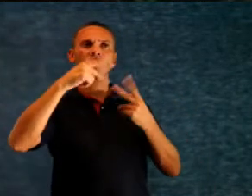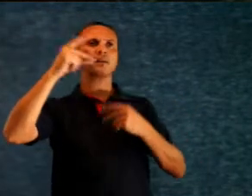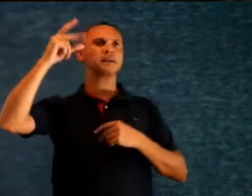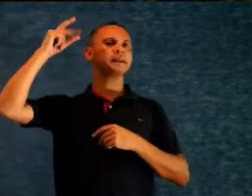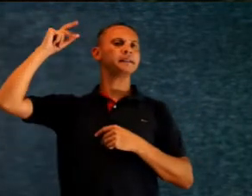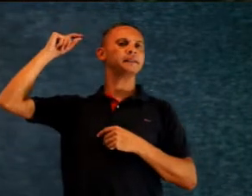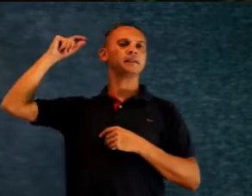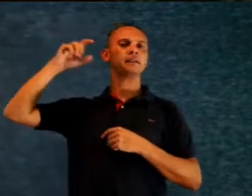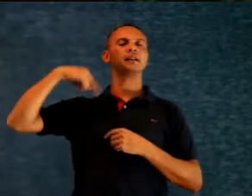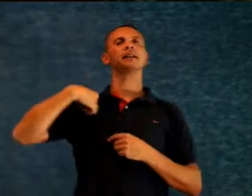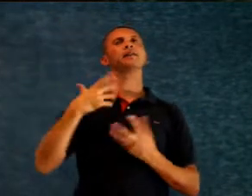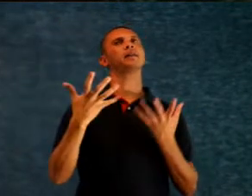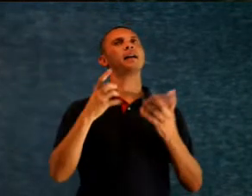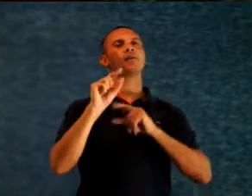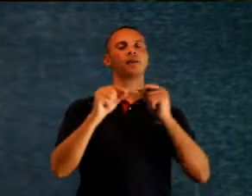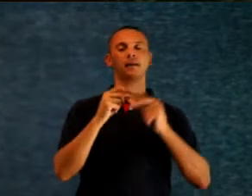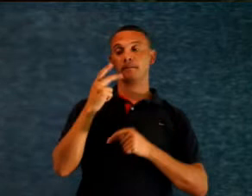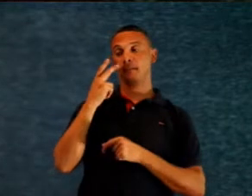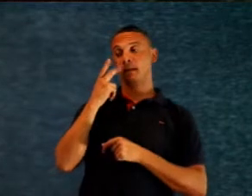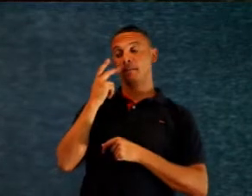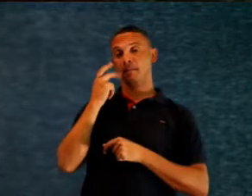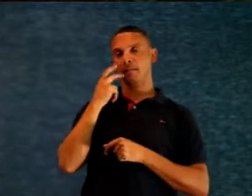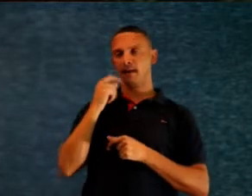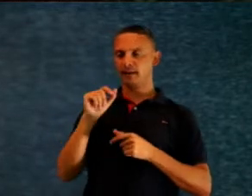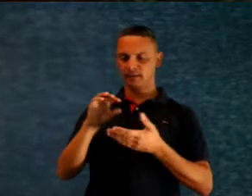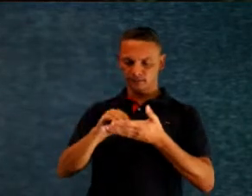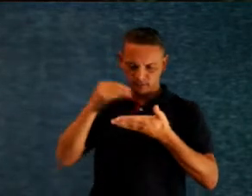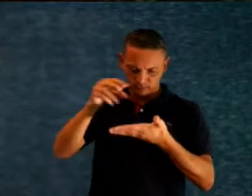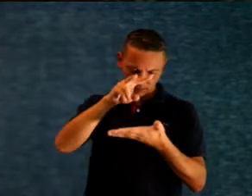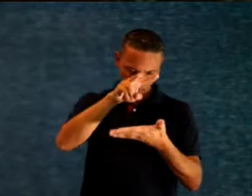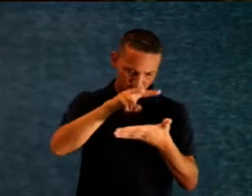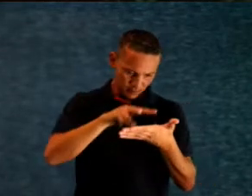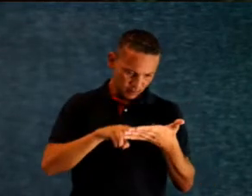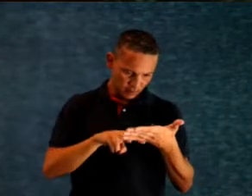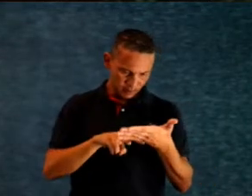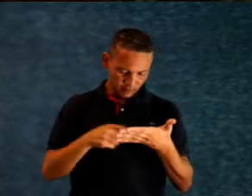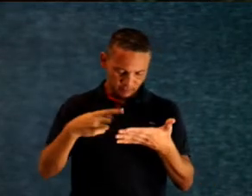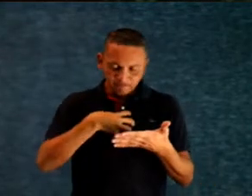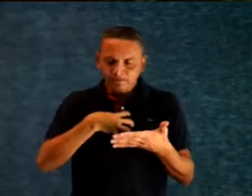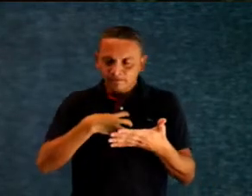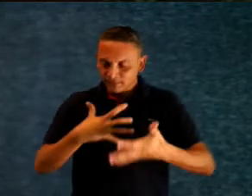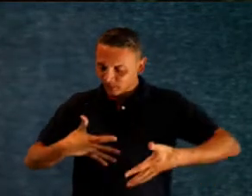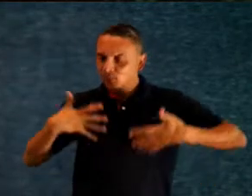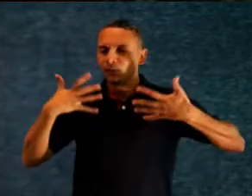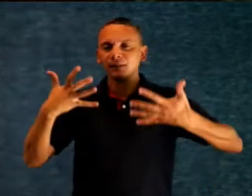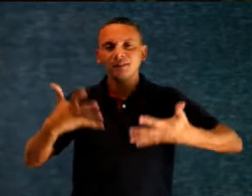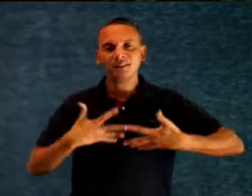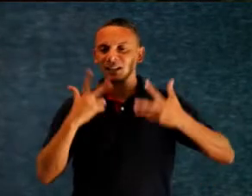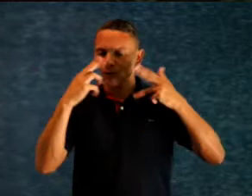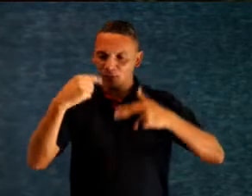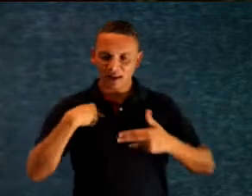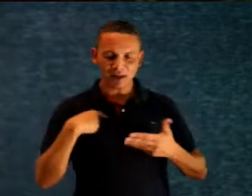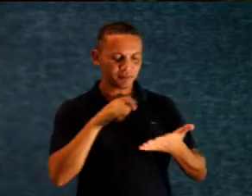antigos? Só espero que ele sinta, lendo este depoimento, a mesma alegria que estou tendo ao